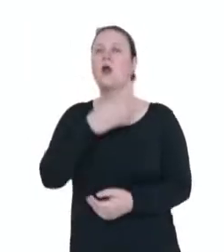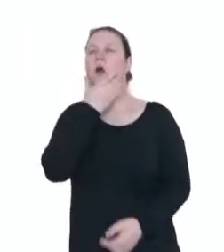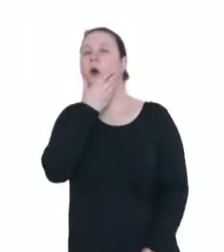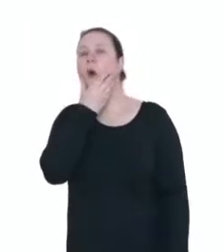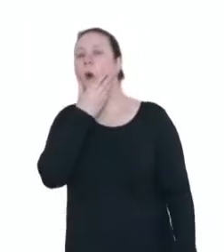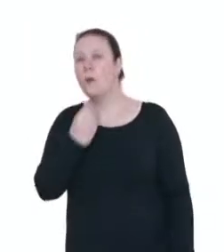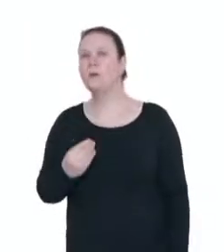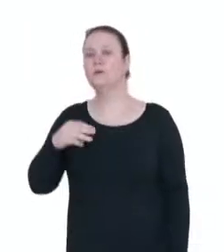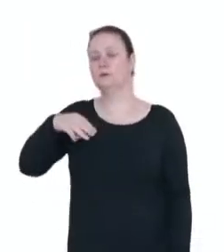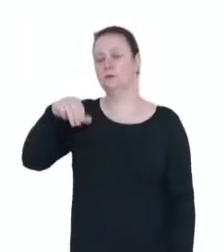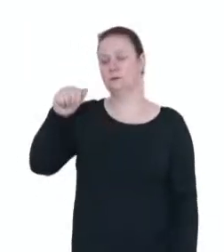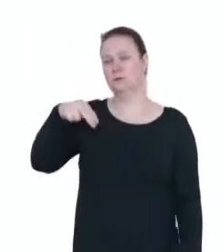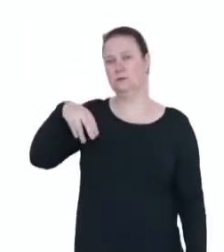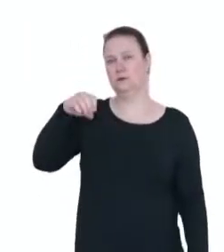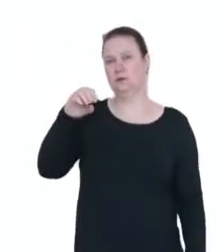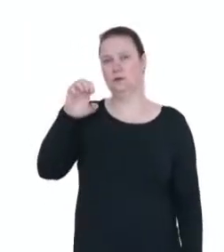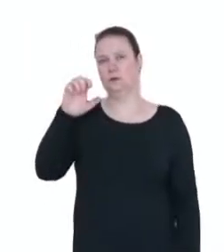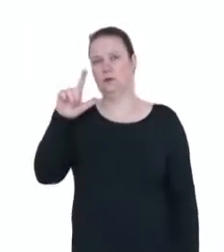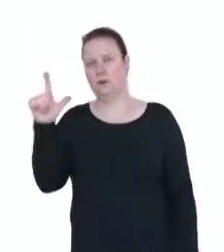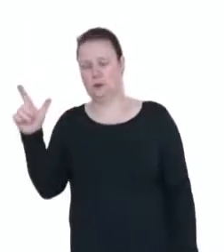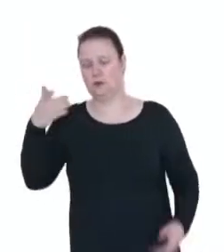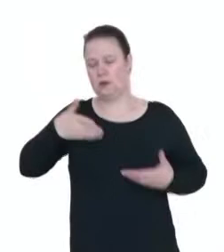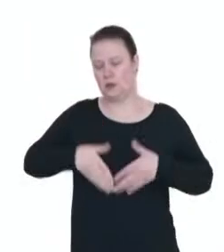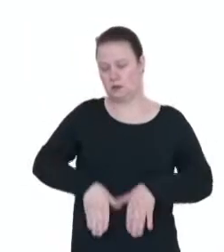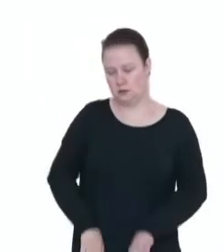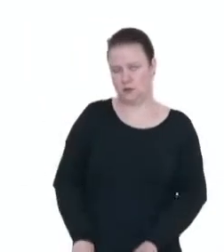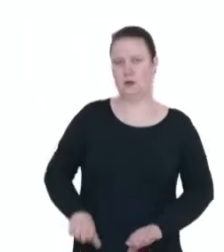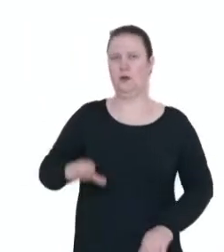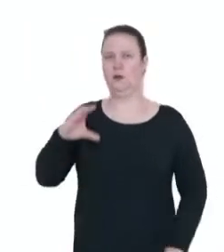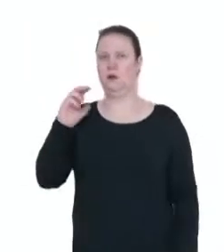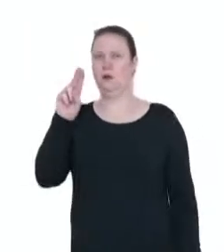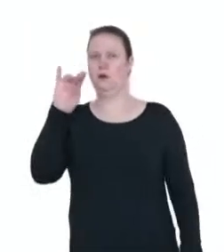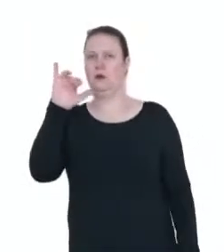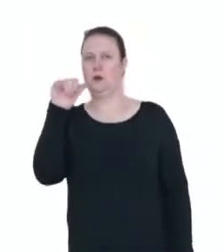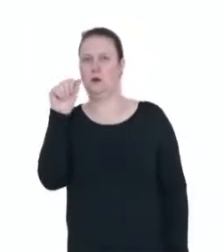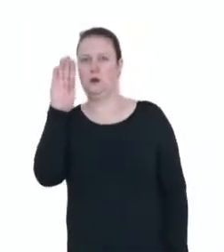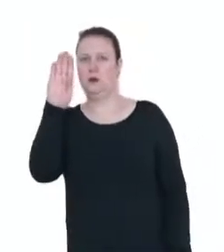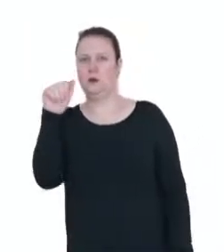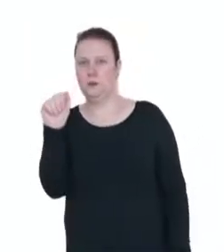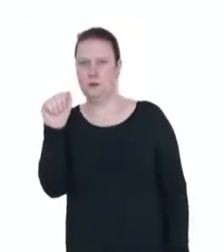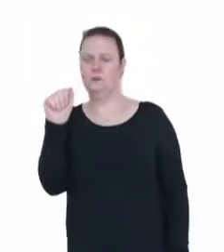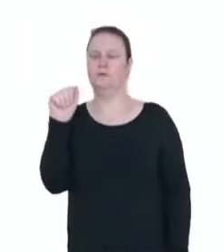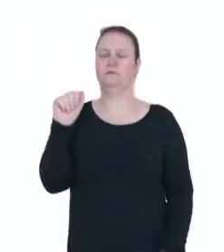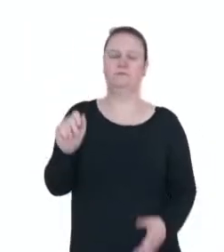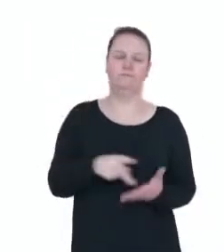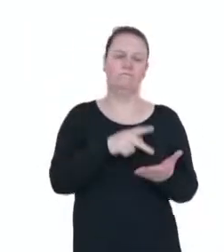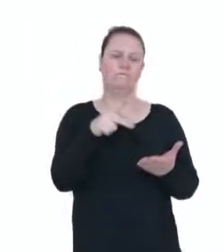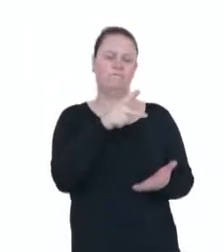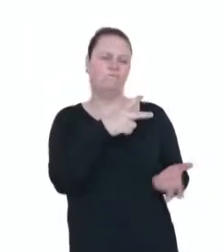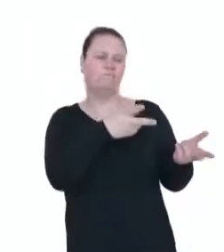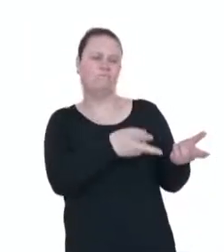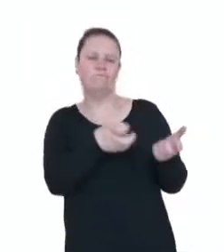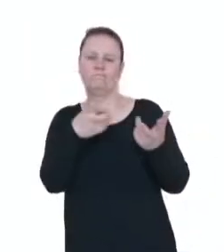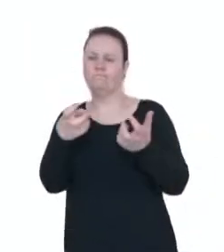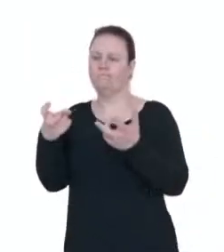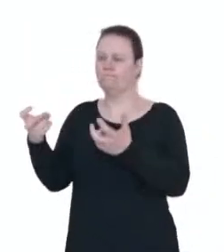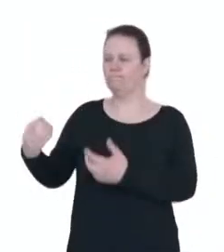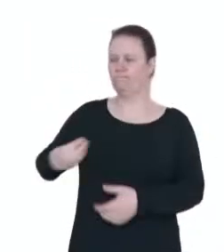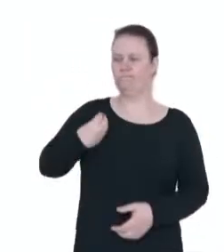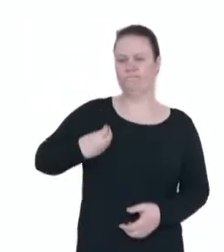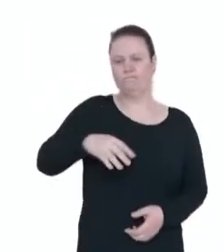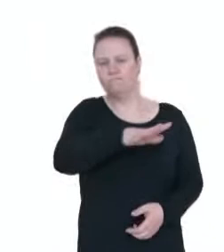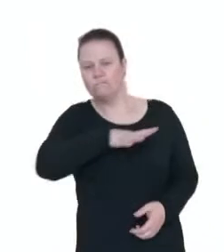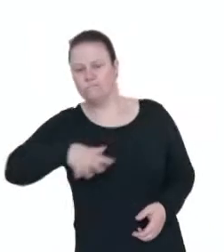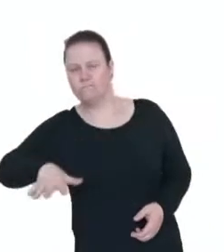Leite de Barros nasceu em Cuiabá, um poeta espontâneo, extraía seus versos da realidade imediata que o